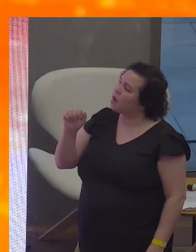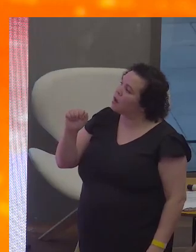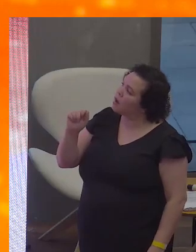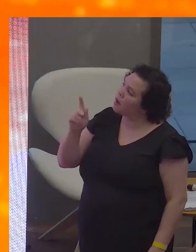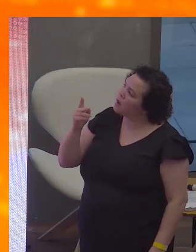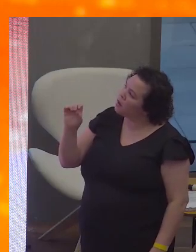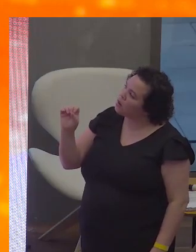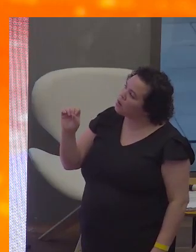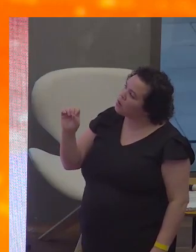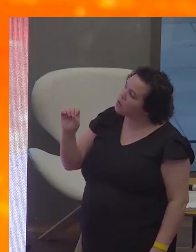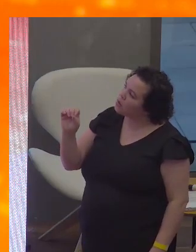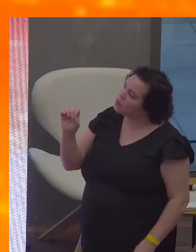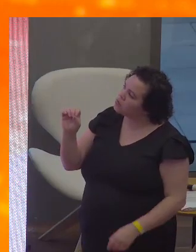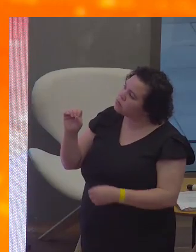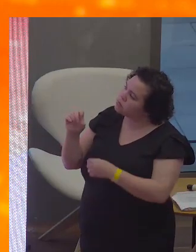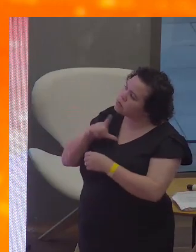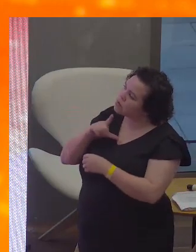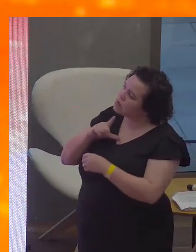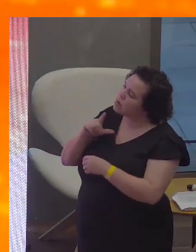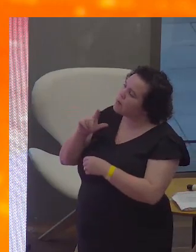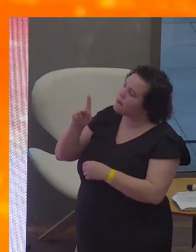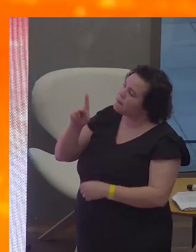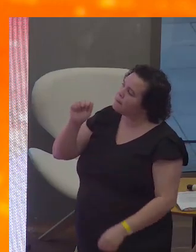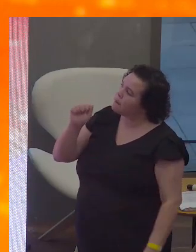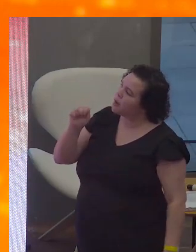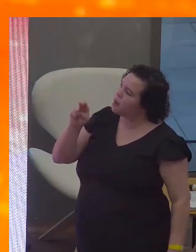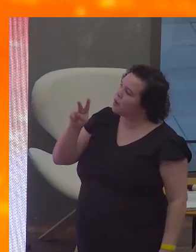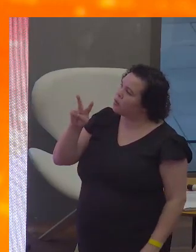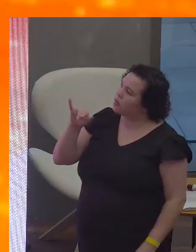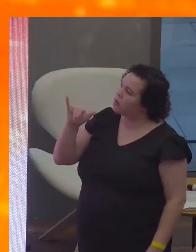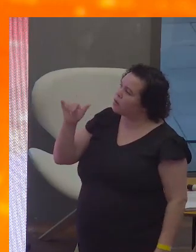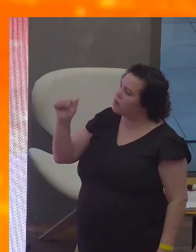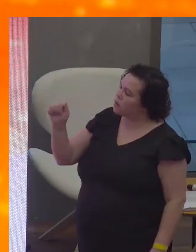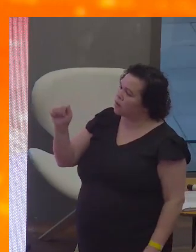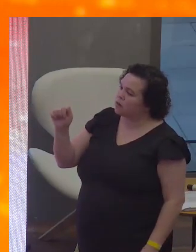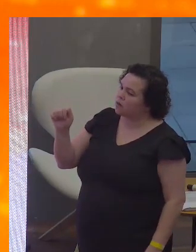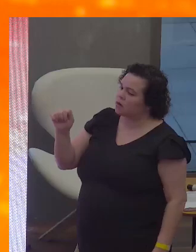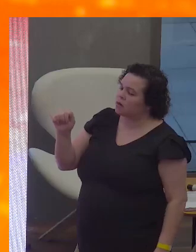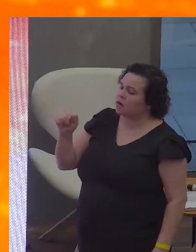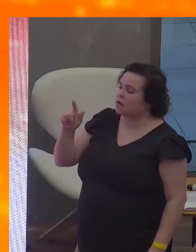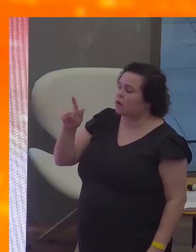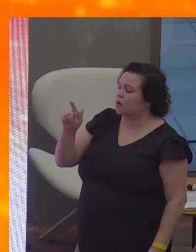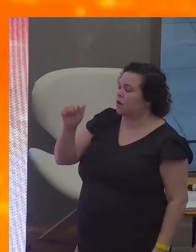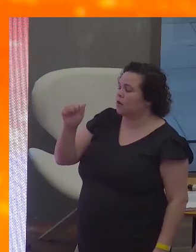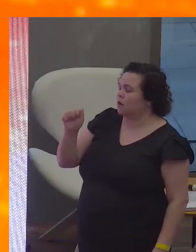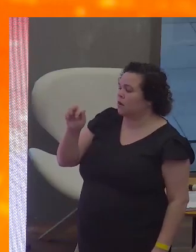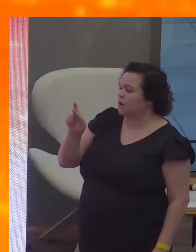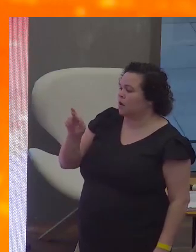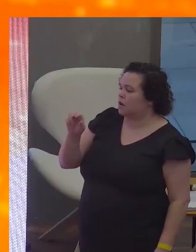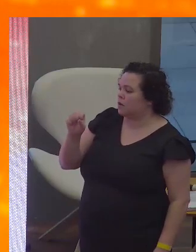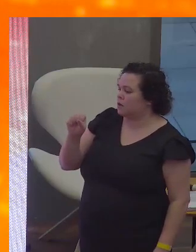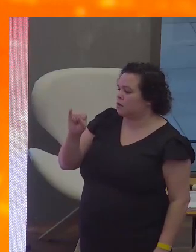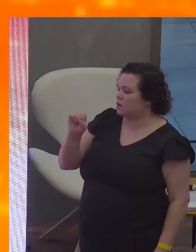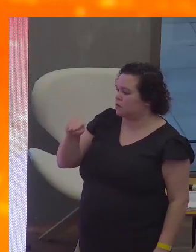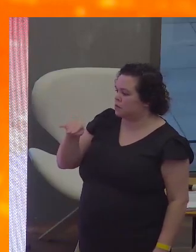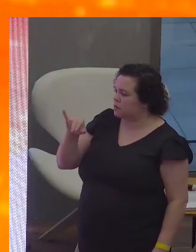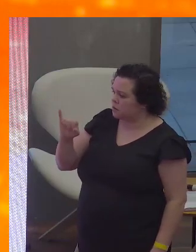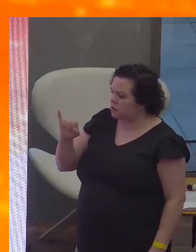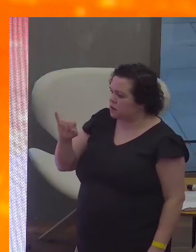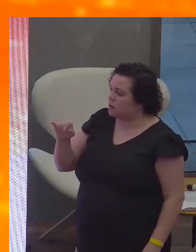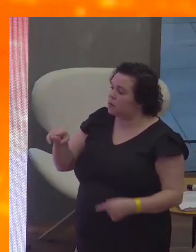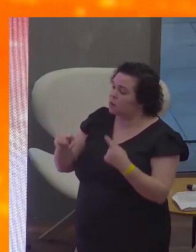Camellia sinensis, Garcinia cambogia e Paullinia cupana. Gente, Camellia sinensis e Garcinia, porque o mercado de emagrecimento